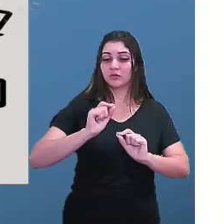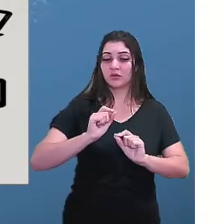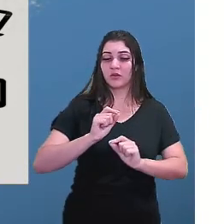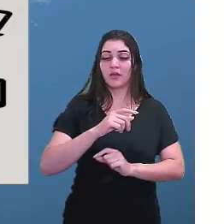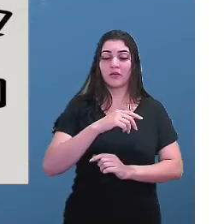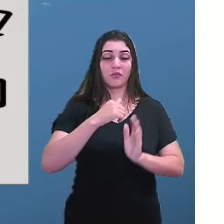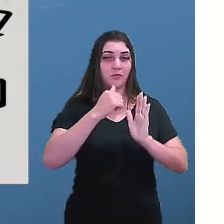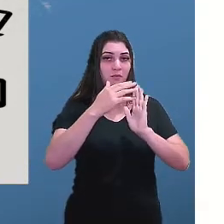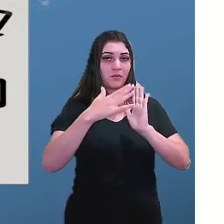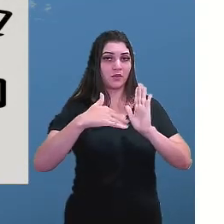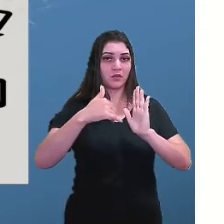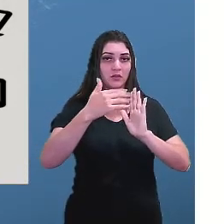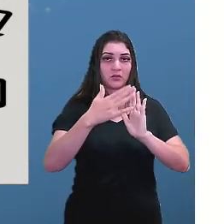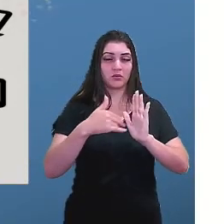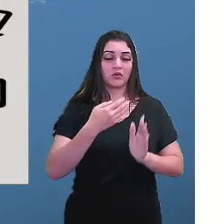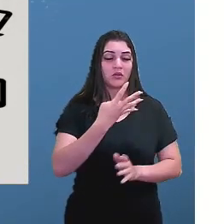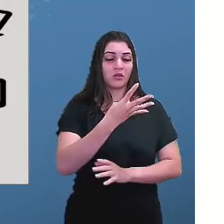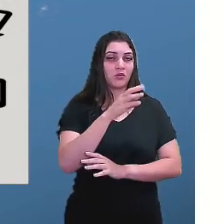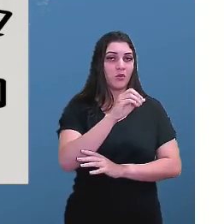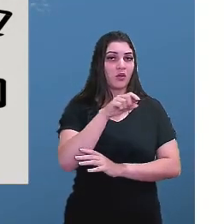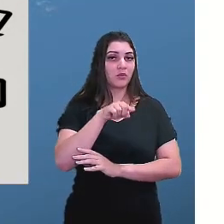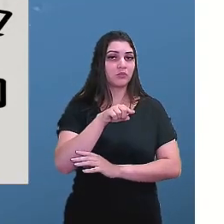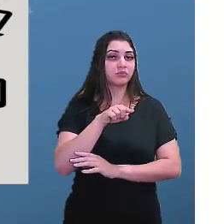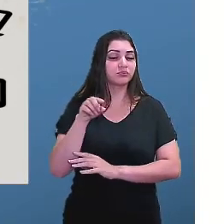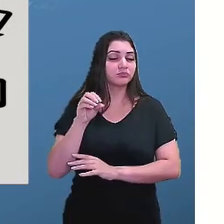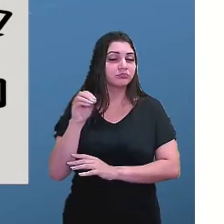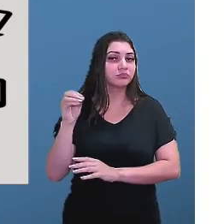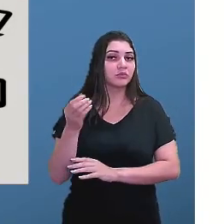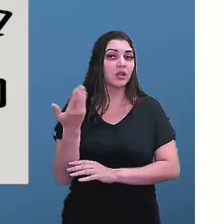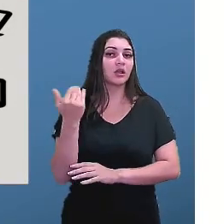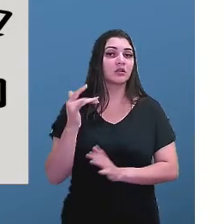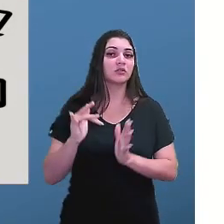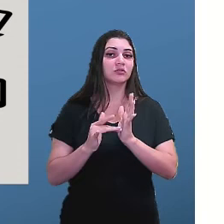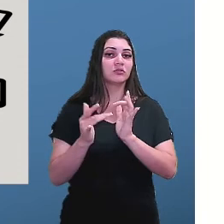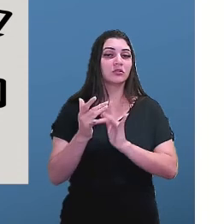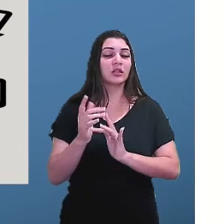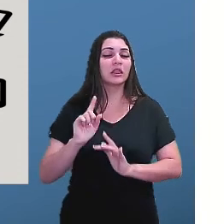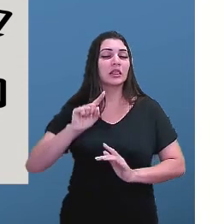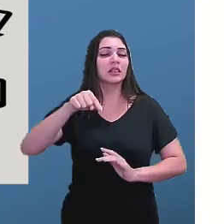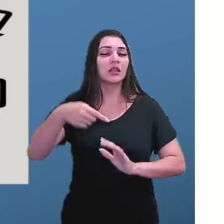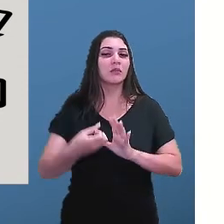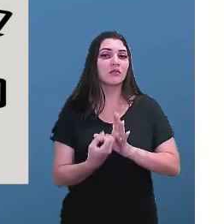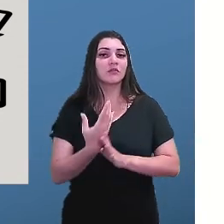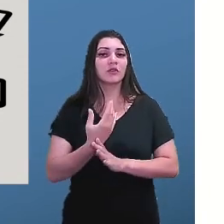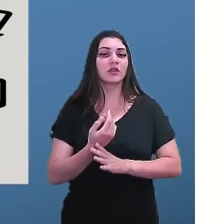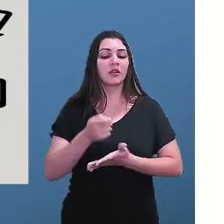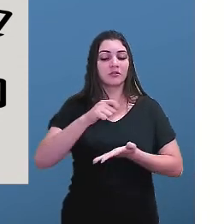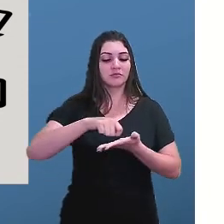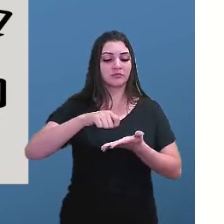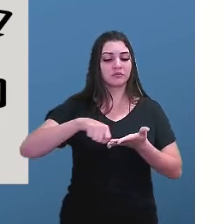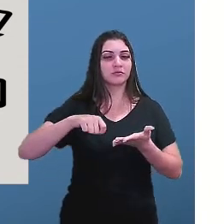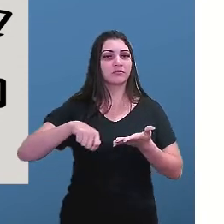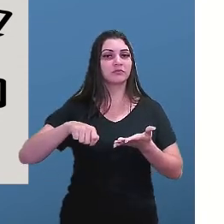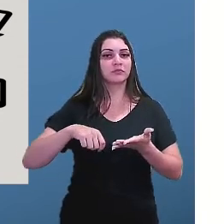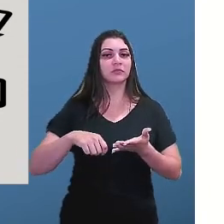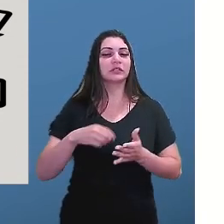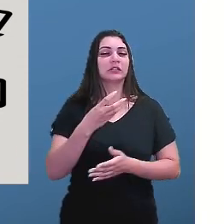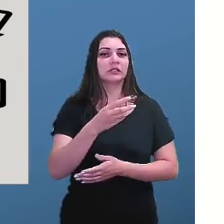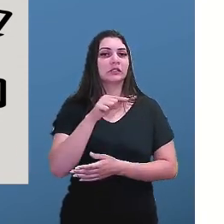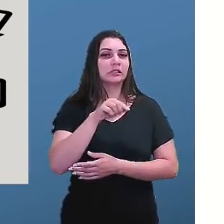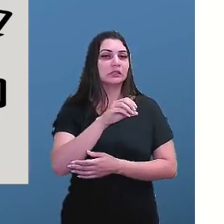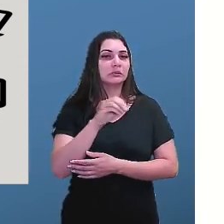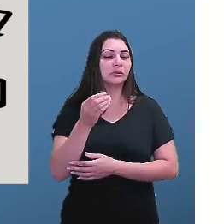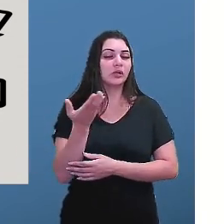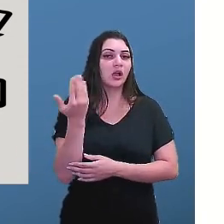rupestres, há 40 mil anos antes de Cristo. Depois o surgimento da escrita mesopotâmia, 3 mil anos antes de Cristo.